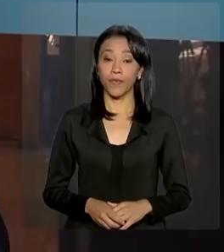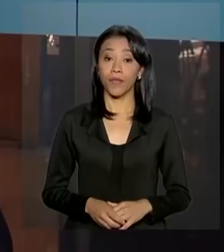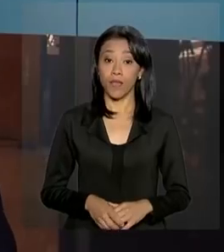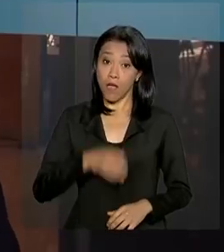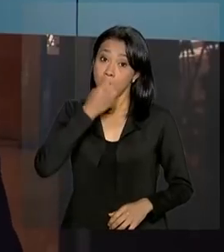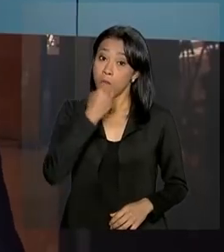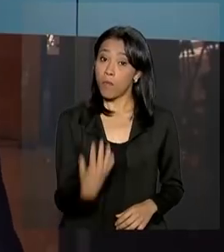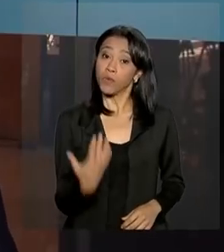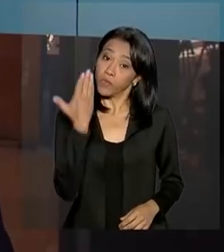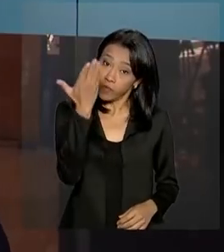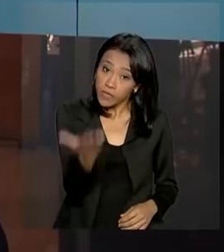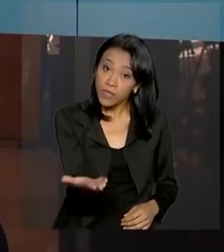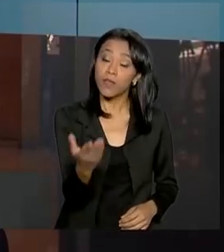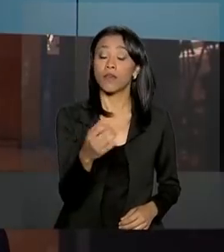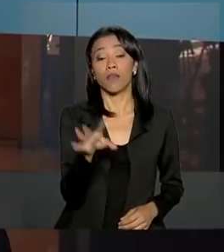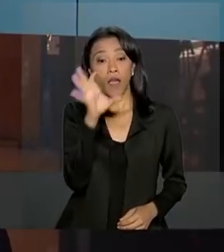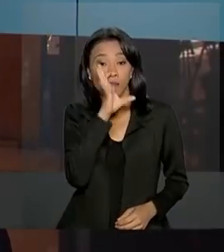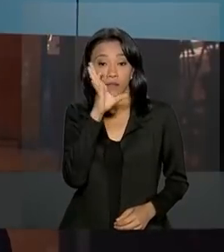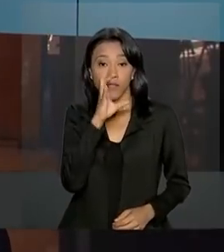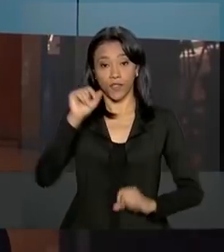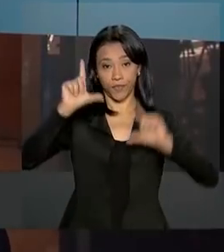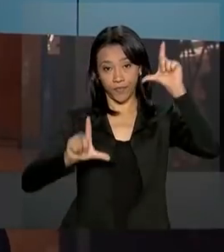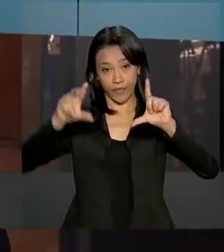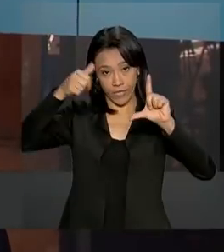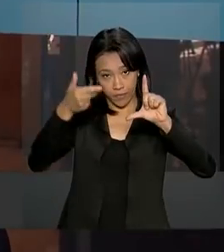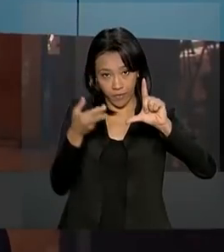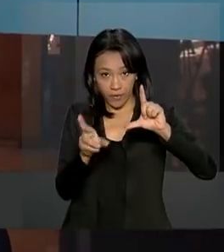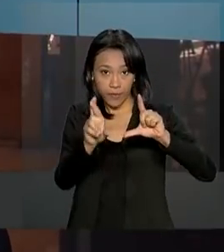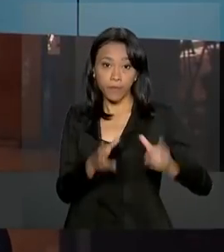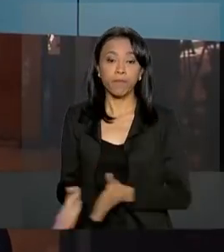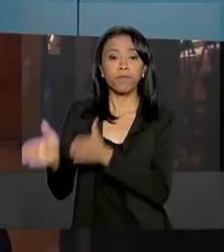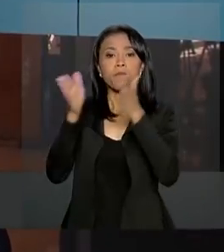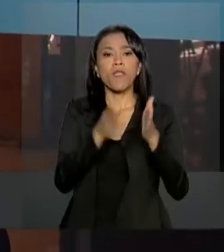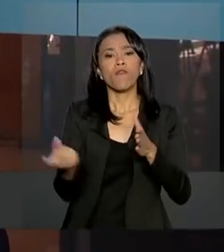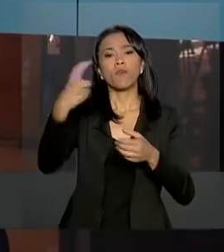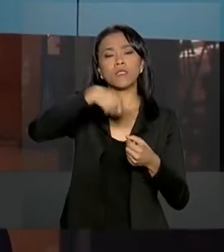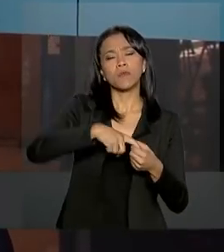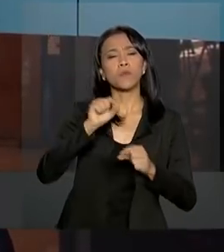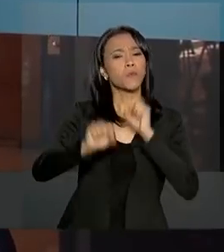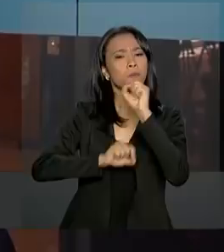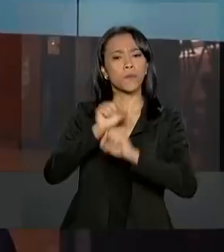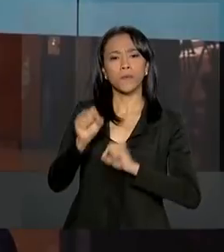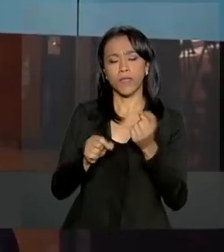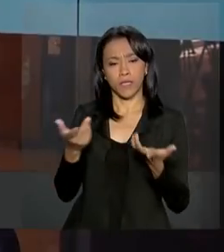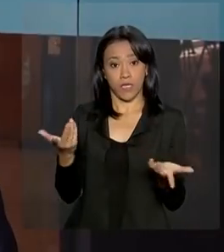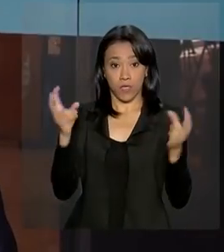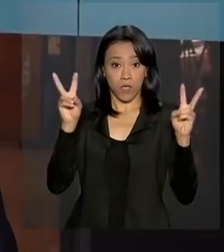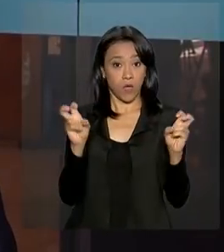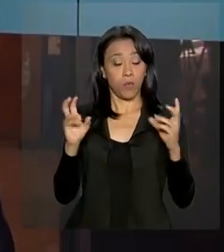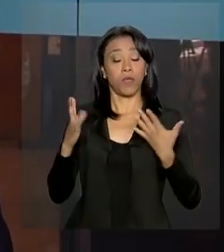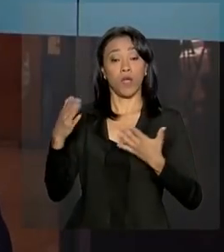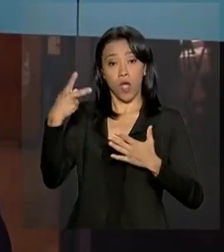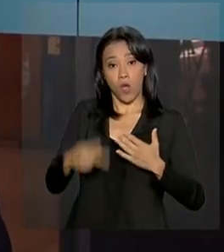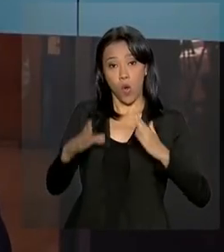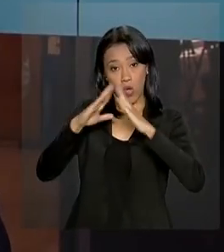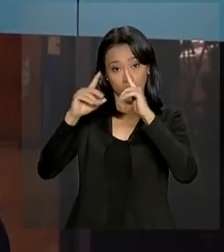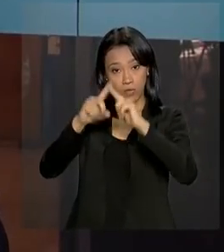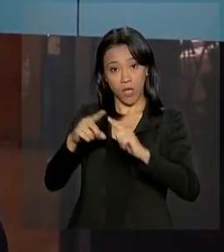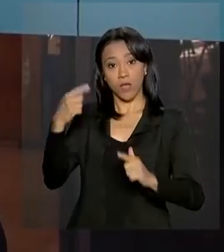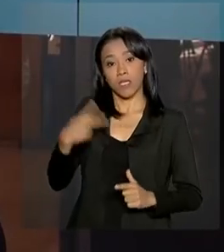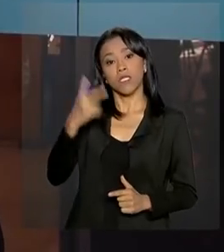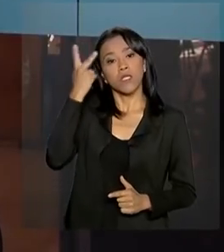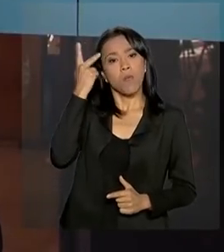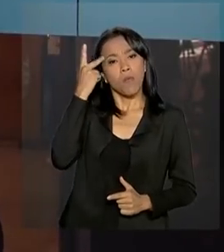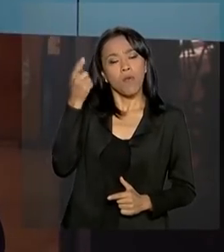Bom dia a você que acompanha a programação da NBR. Voltamos a falar do Hospital Albert Einstein, no bairro do Morumbi, zona sul